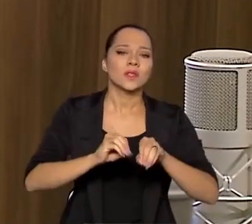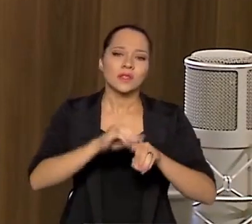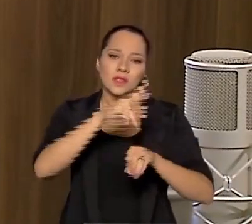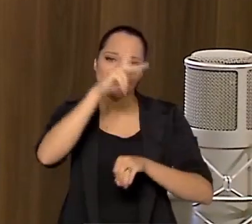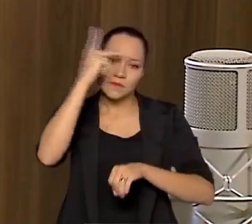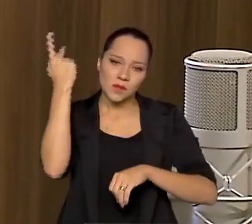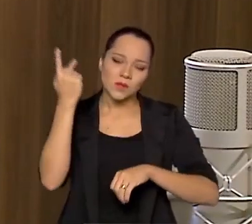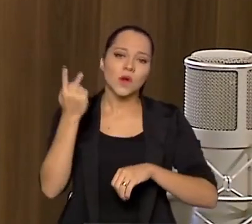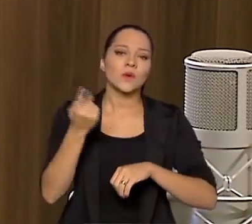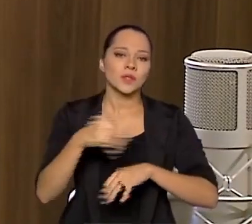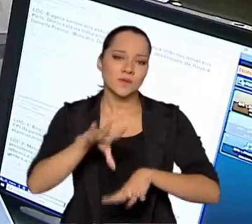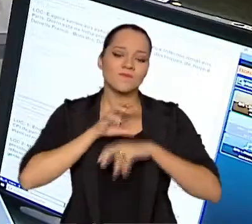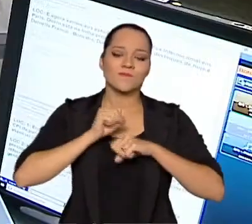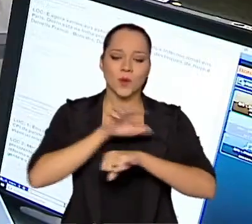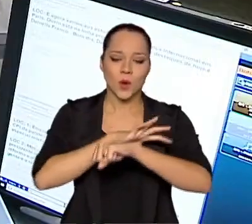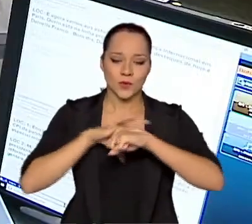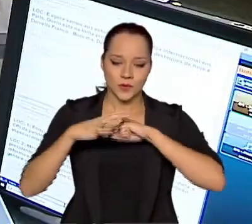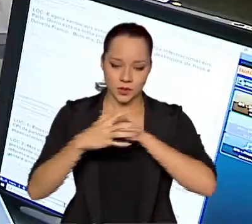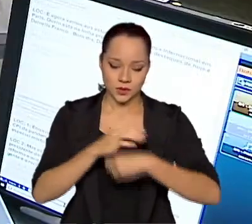Covid.